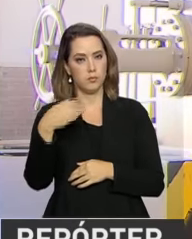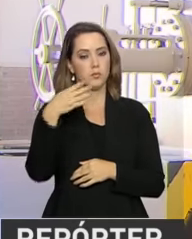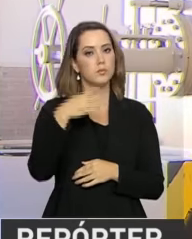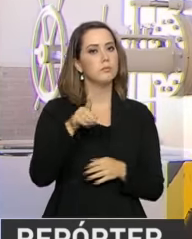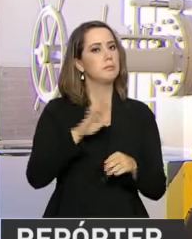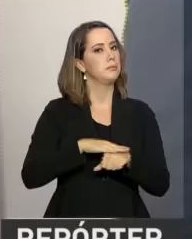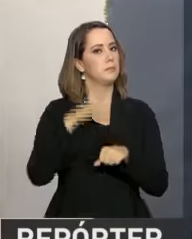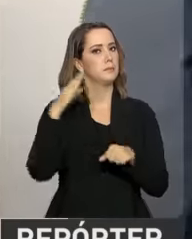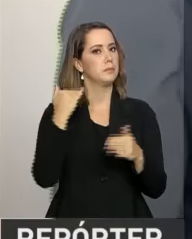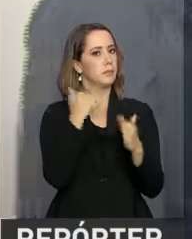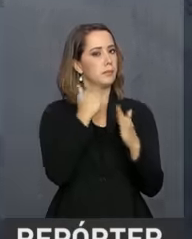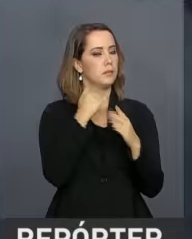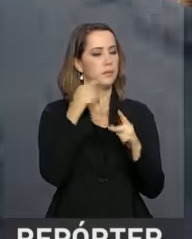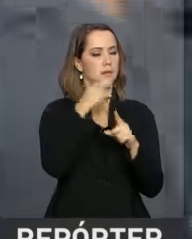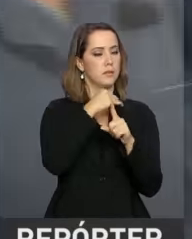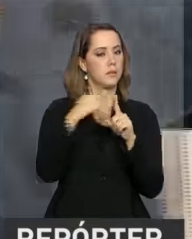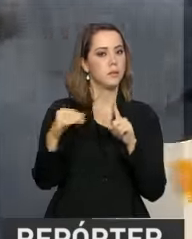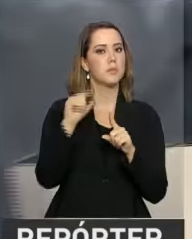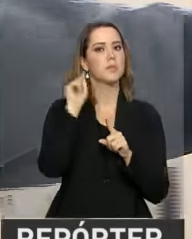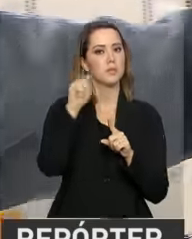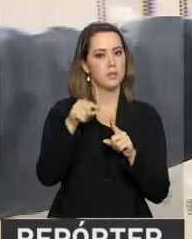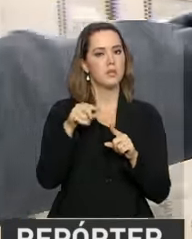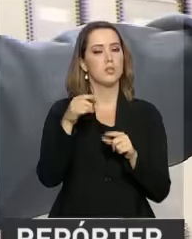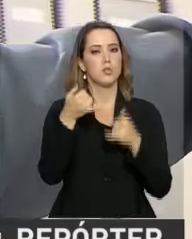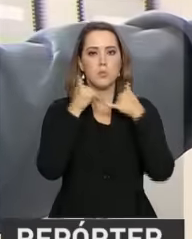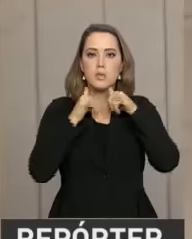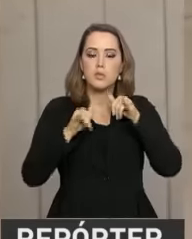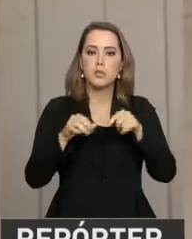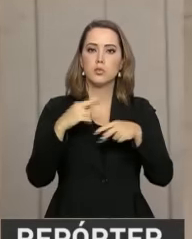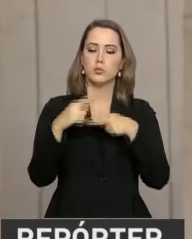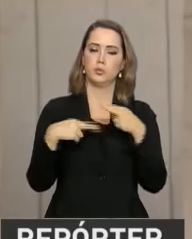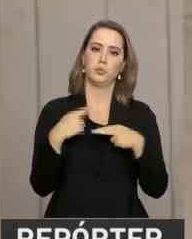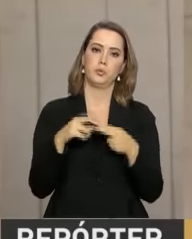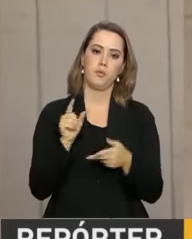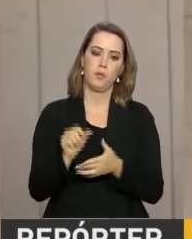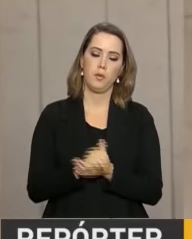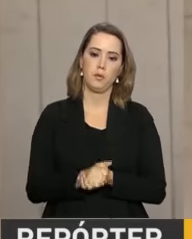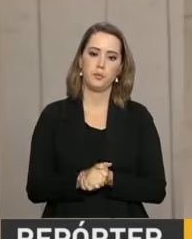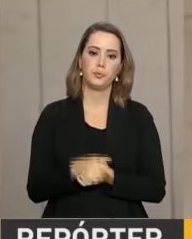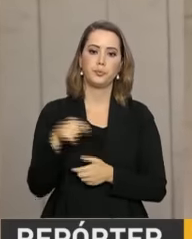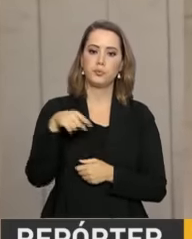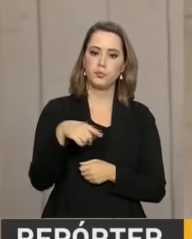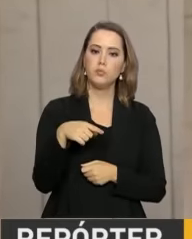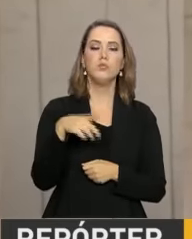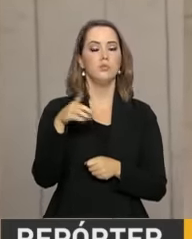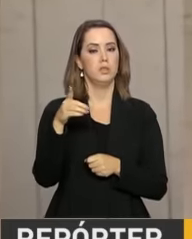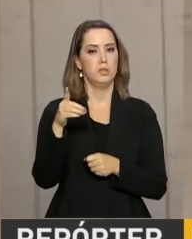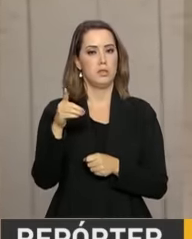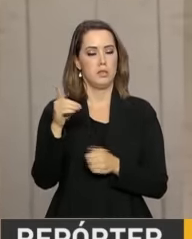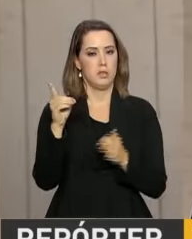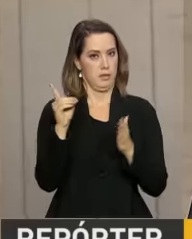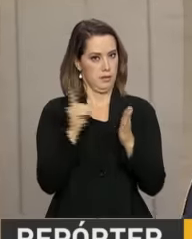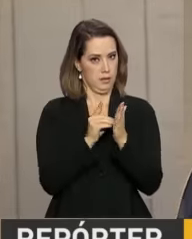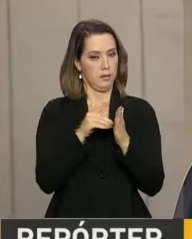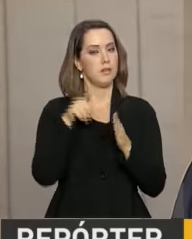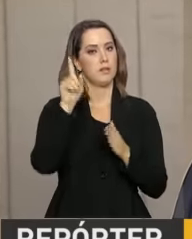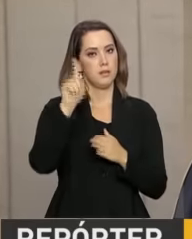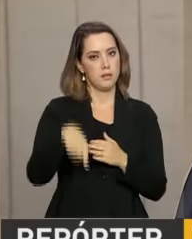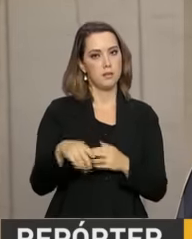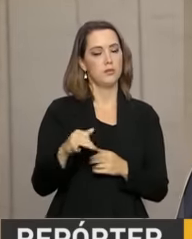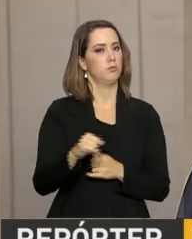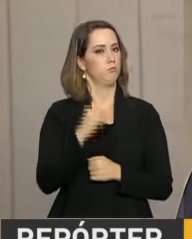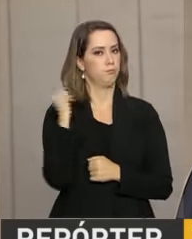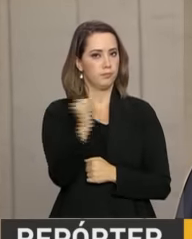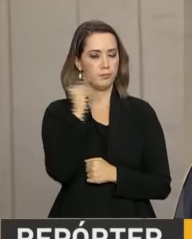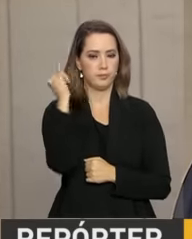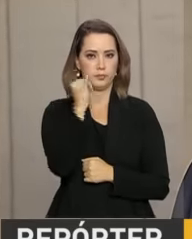metade é para desenvolver fontes renováveis nessa década continua sendo prioridade continua continuar